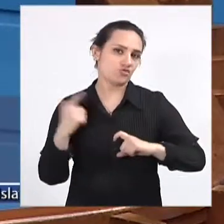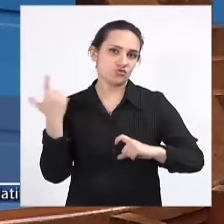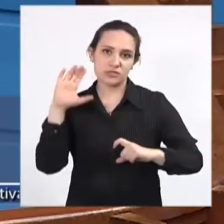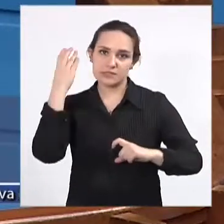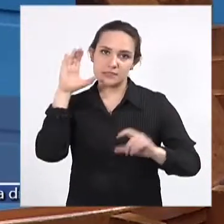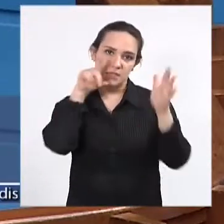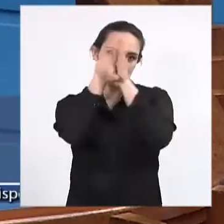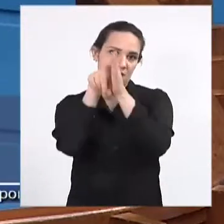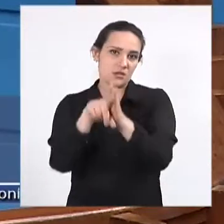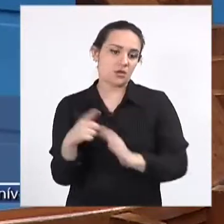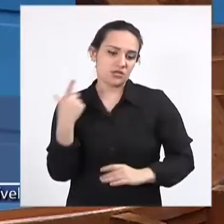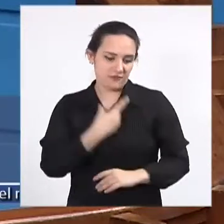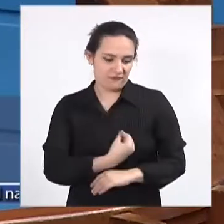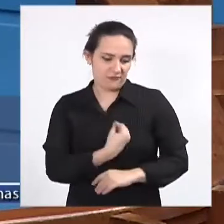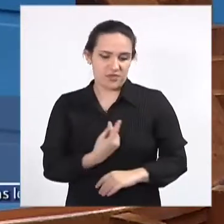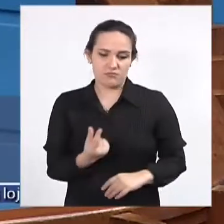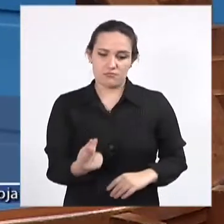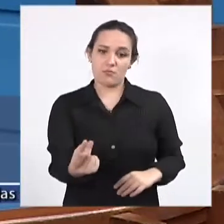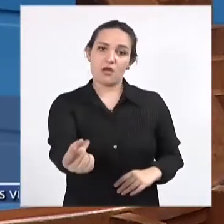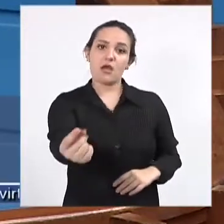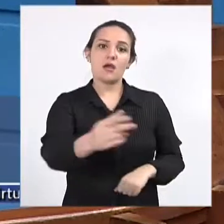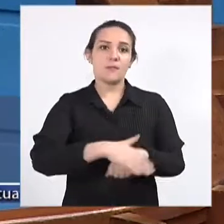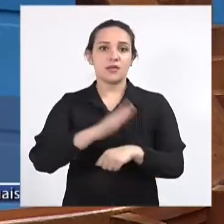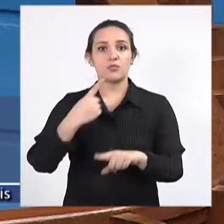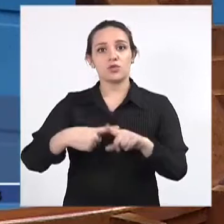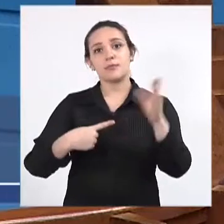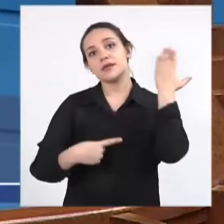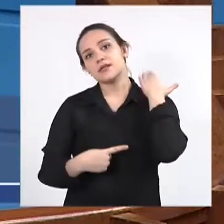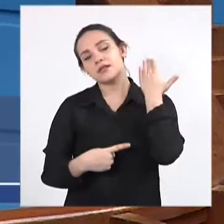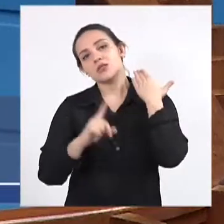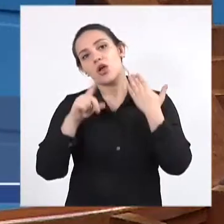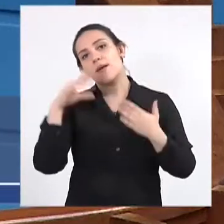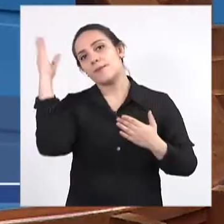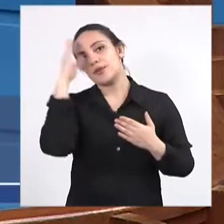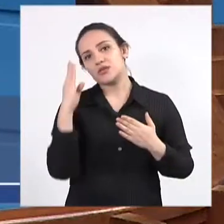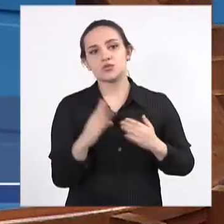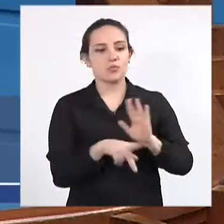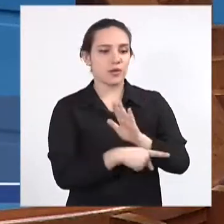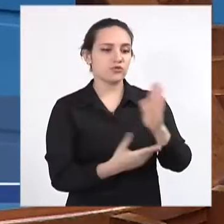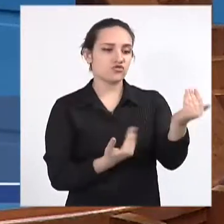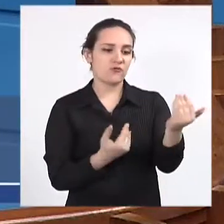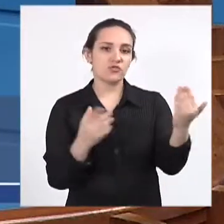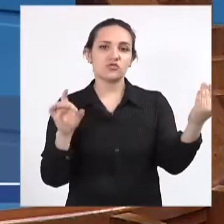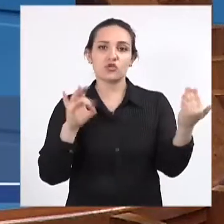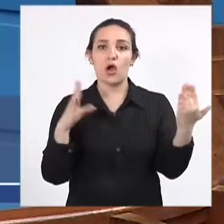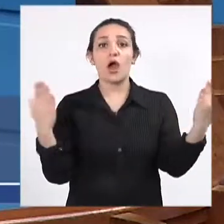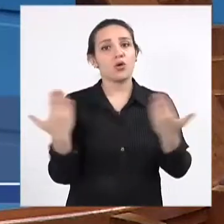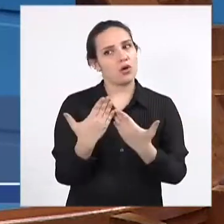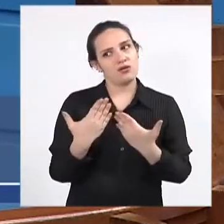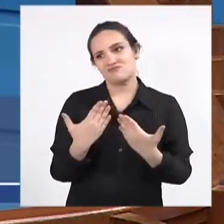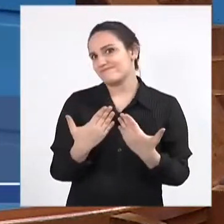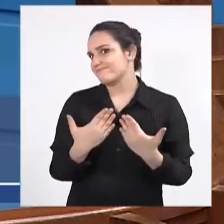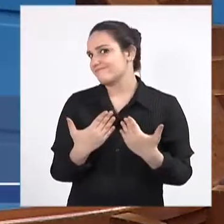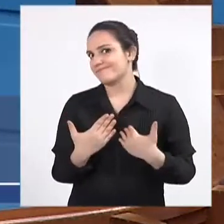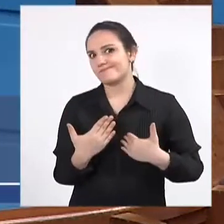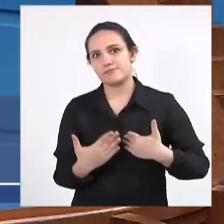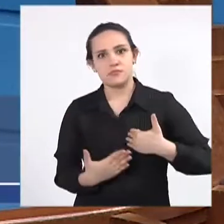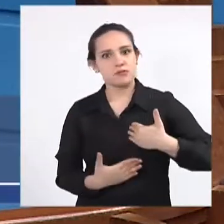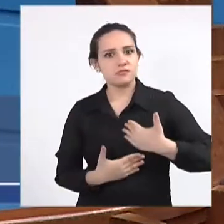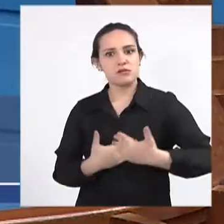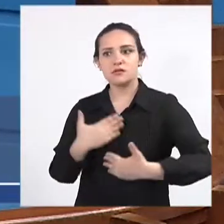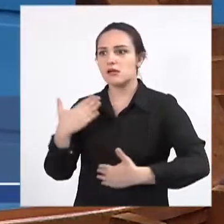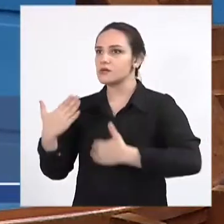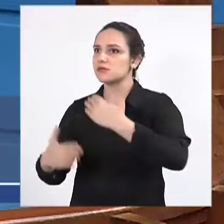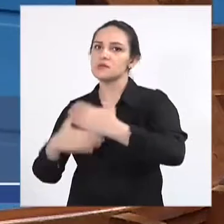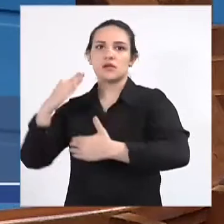pessoas estão vivendo mais. Então, o Brasil, que era considerado um país de jovens, passará a ser considerado